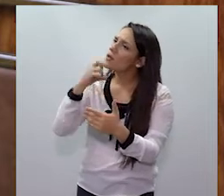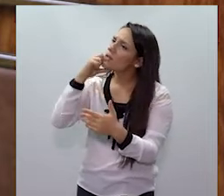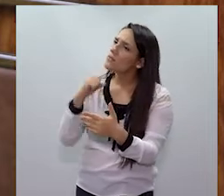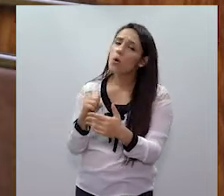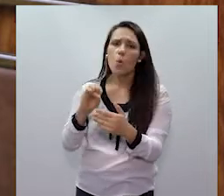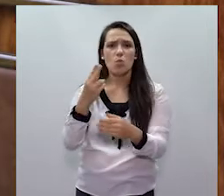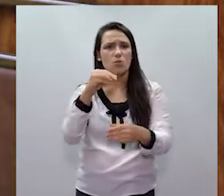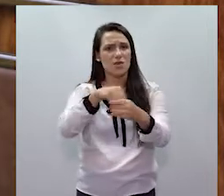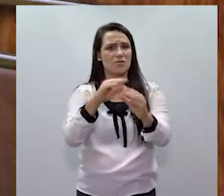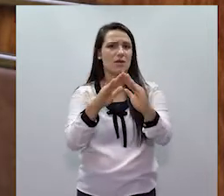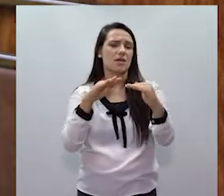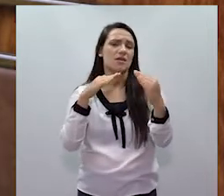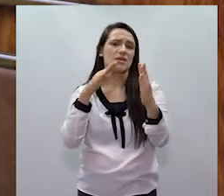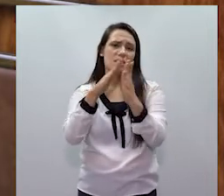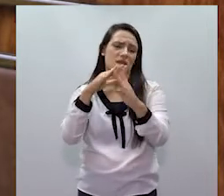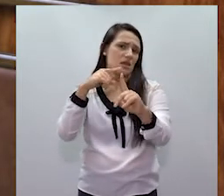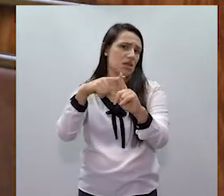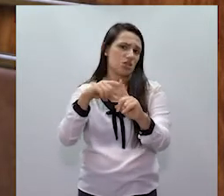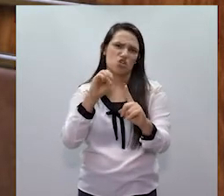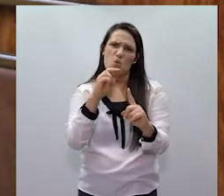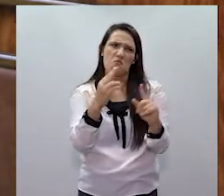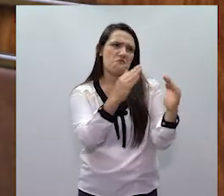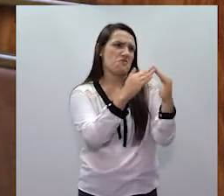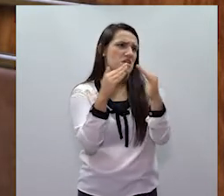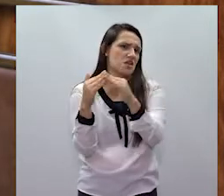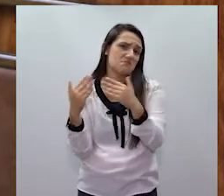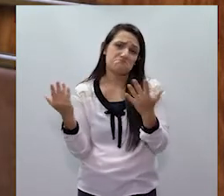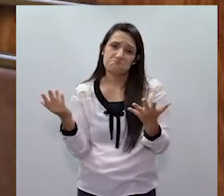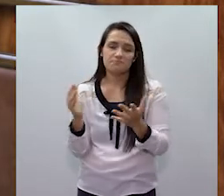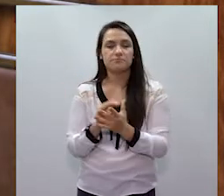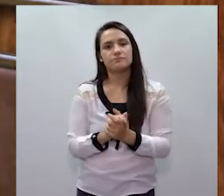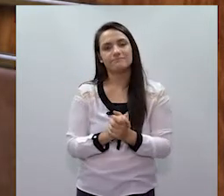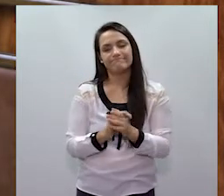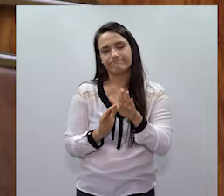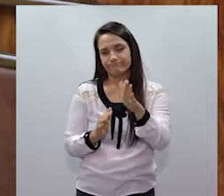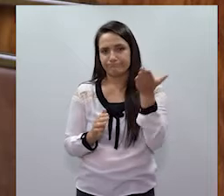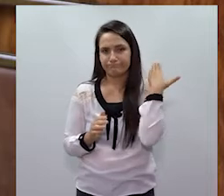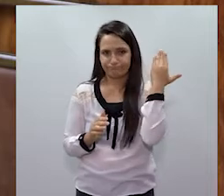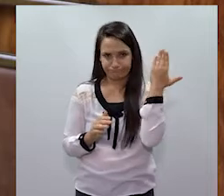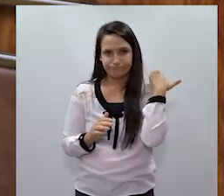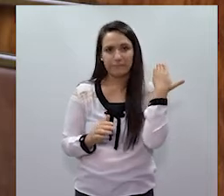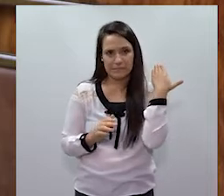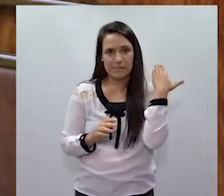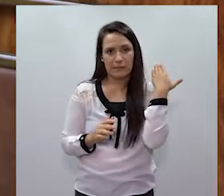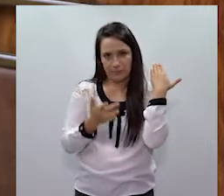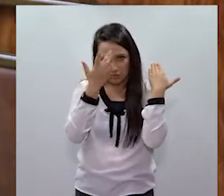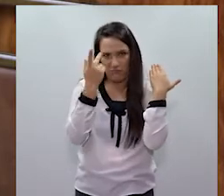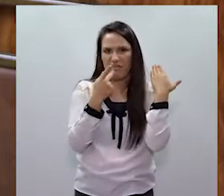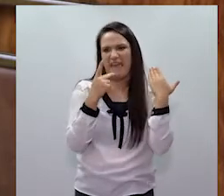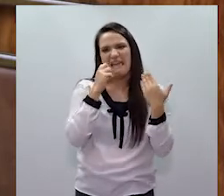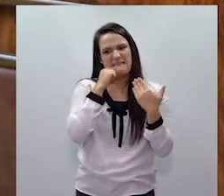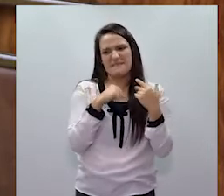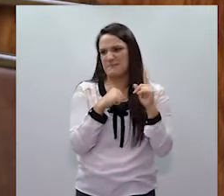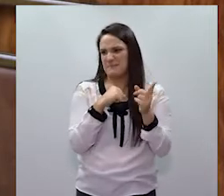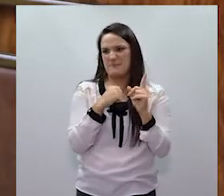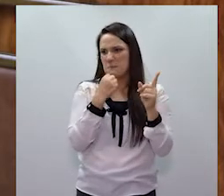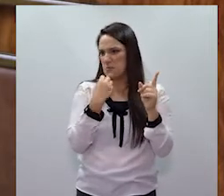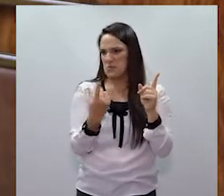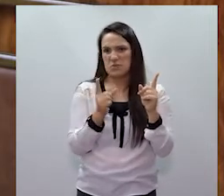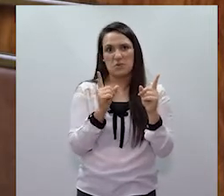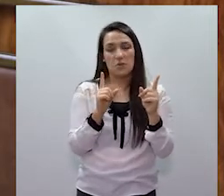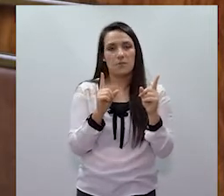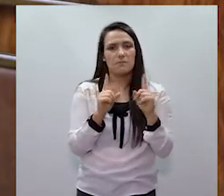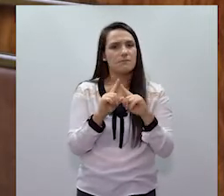nossa vizinhança. No passado, a gente ouvia muito as pessoas dizerem que a adoção não dá certo. Mas também